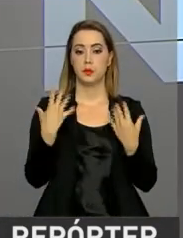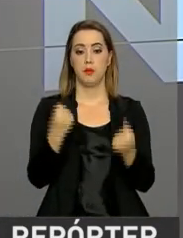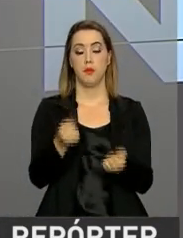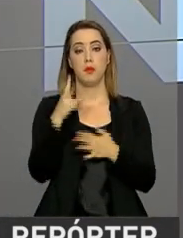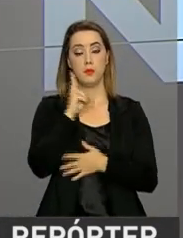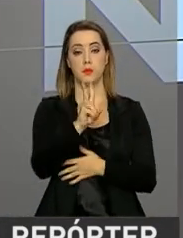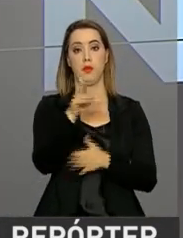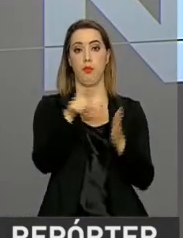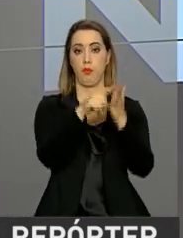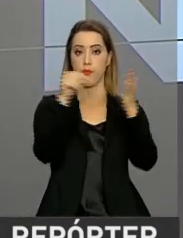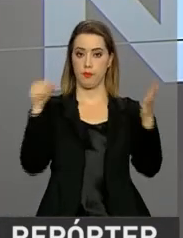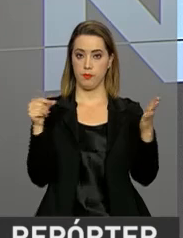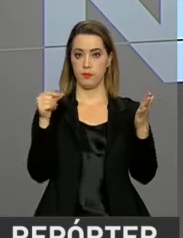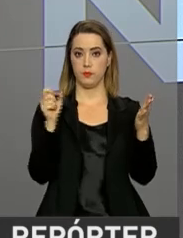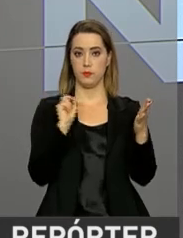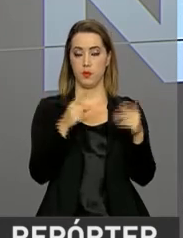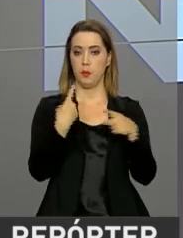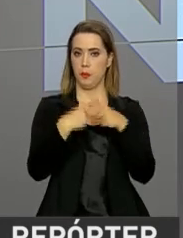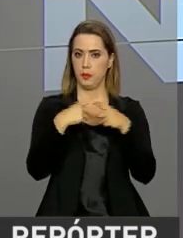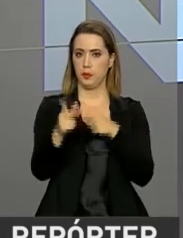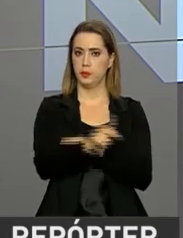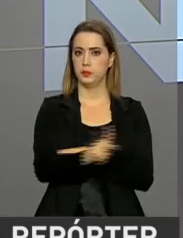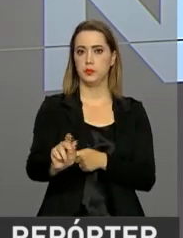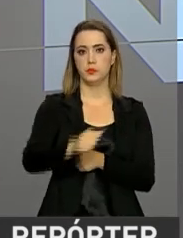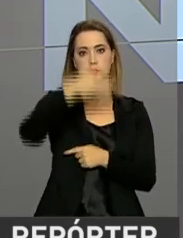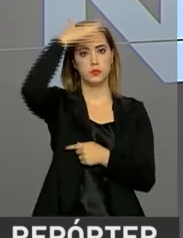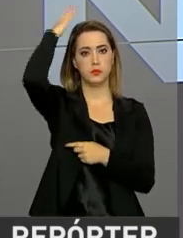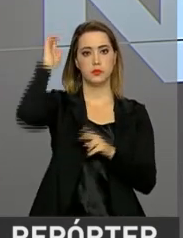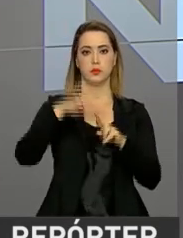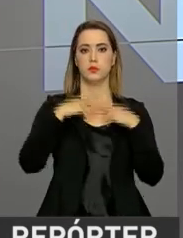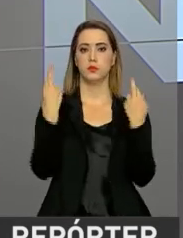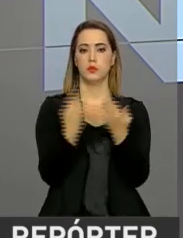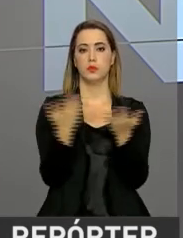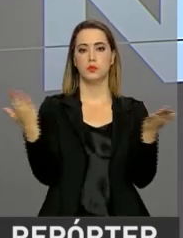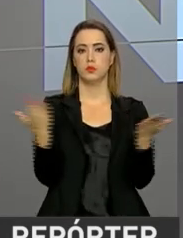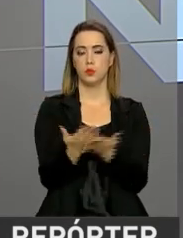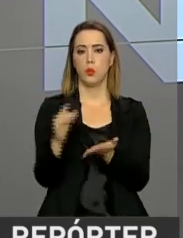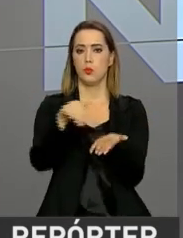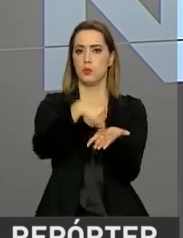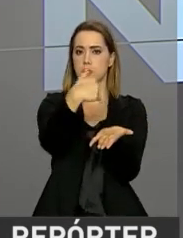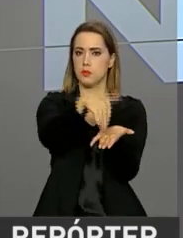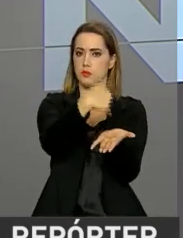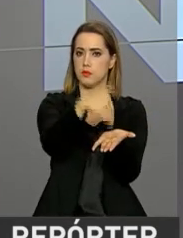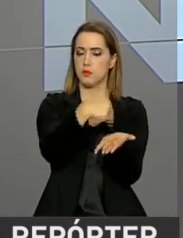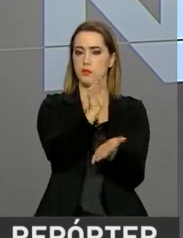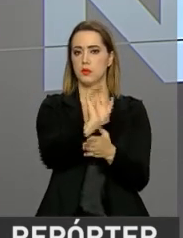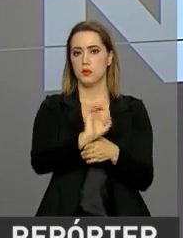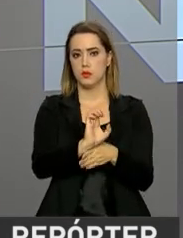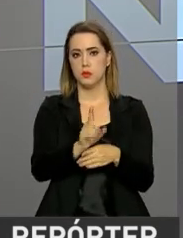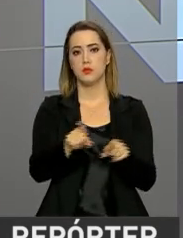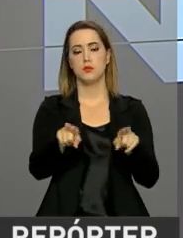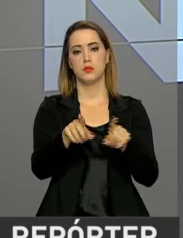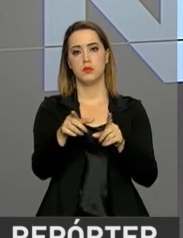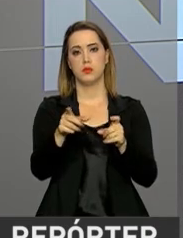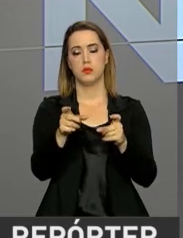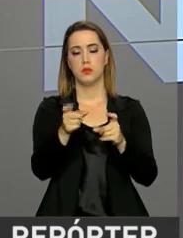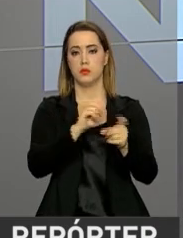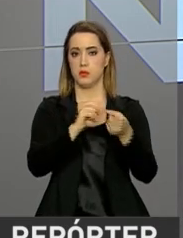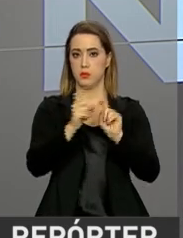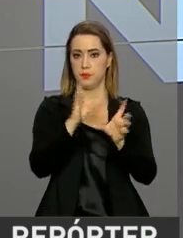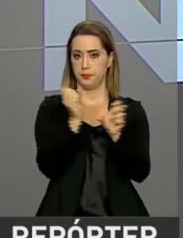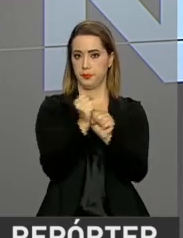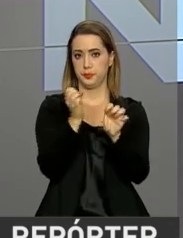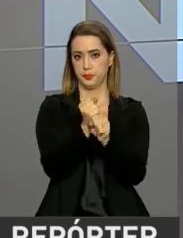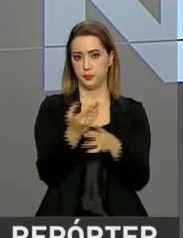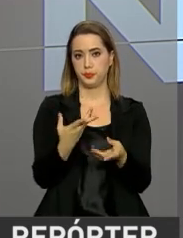agora direto ao Palácio do Planalto, porque o presidente Michel Temer se reuniu hoje com os secretários estaduais de Fazenda.